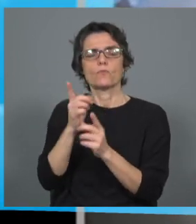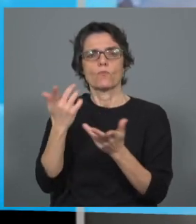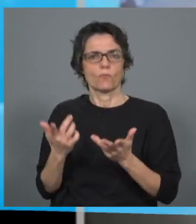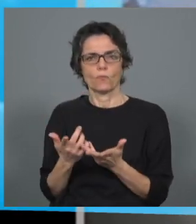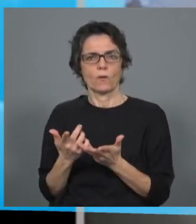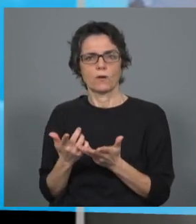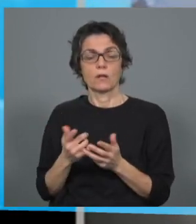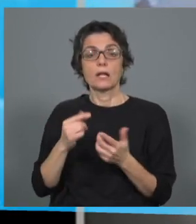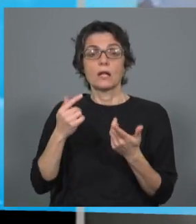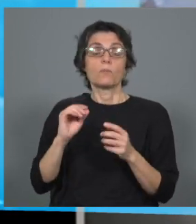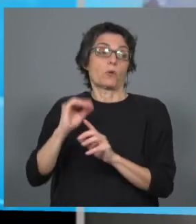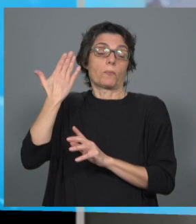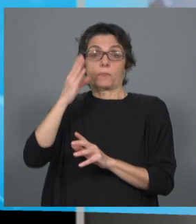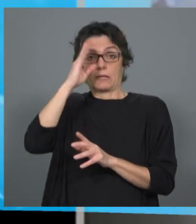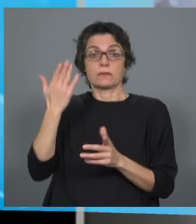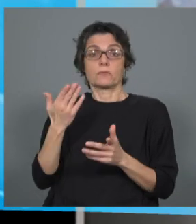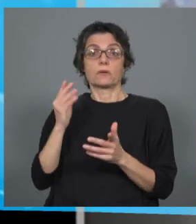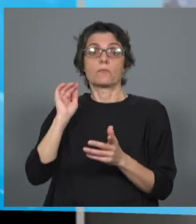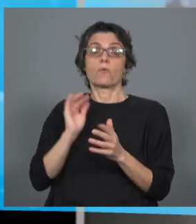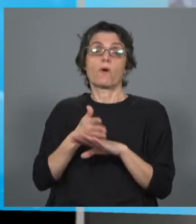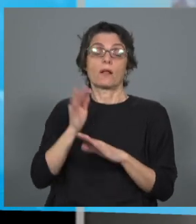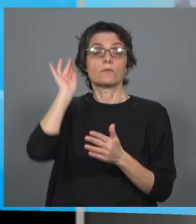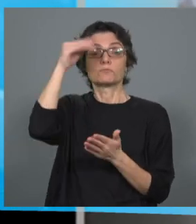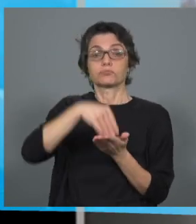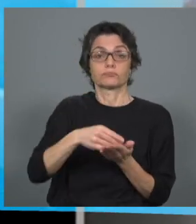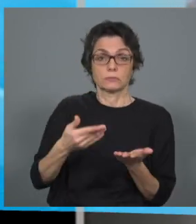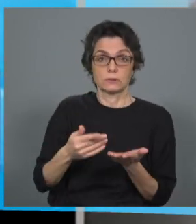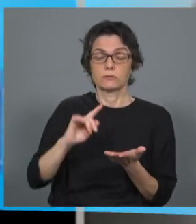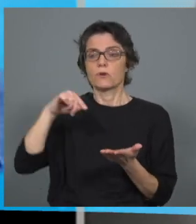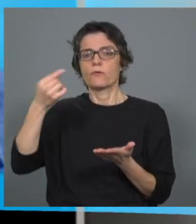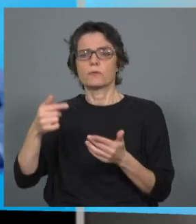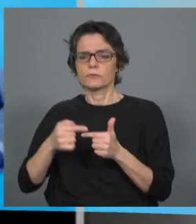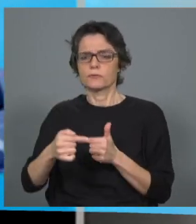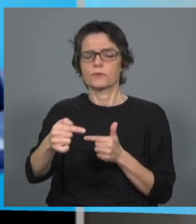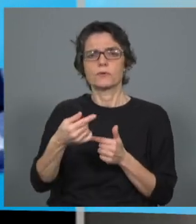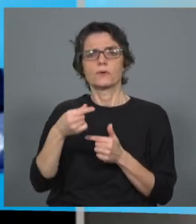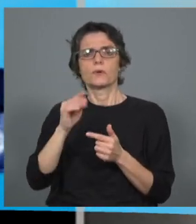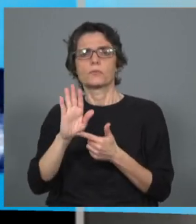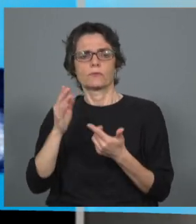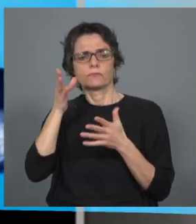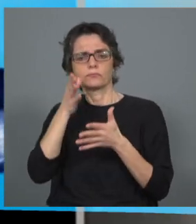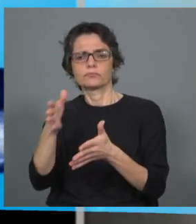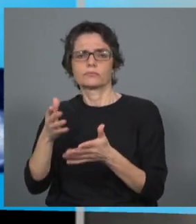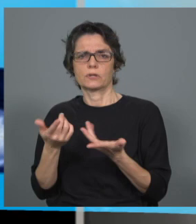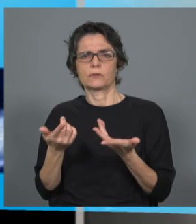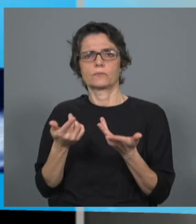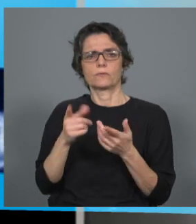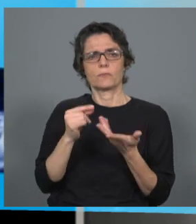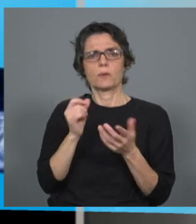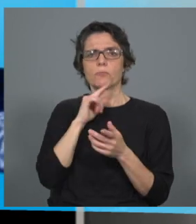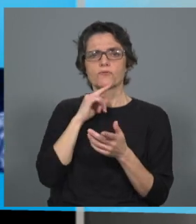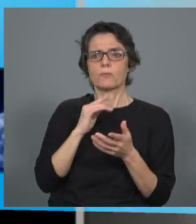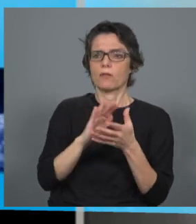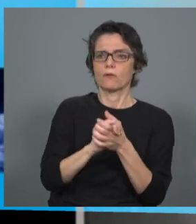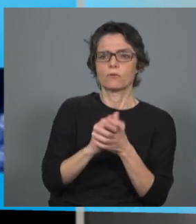longo da semana, somos chamados a olhar para a vocação ao matrimónio, para a vocação laical consagrada, para a